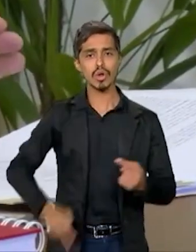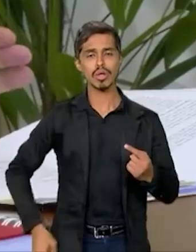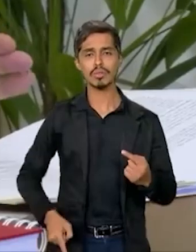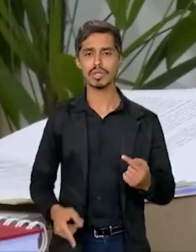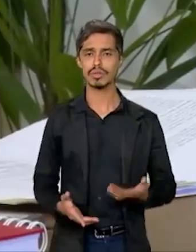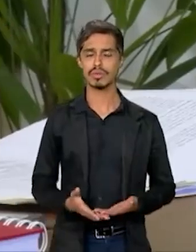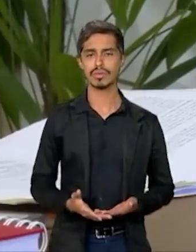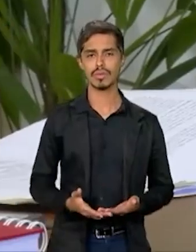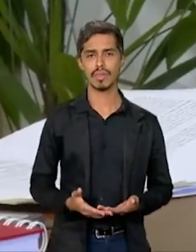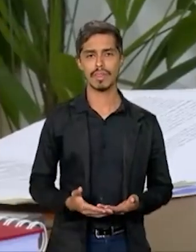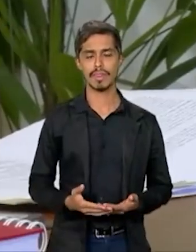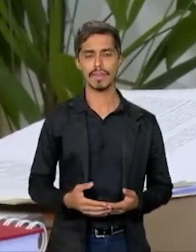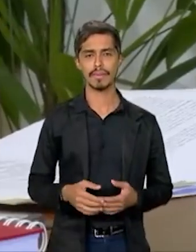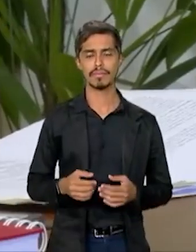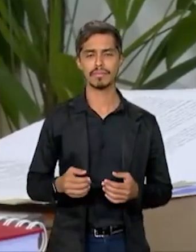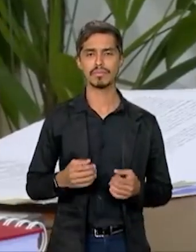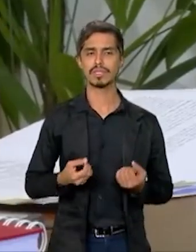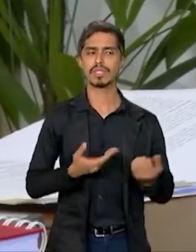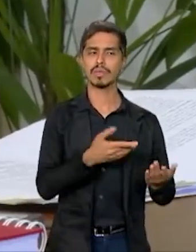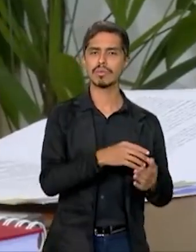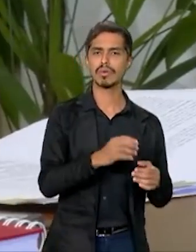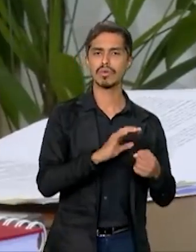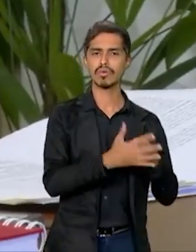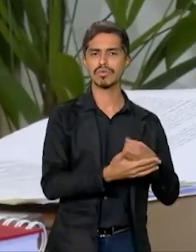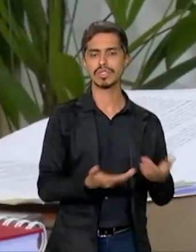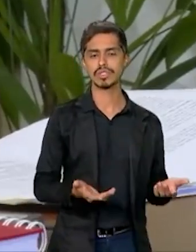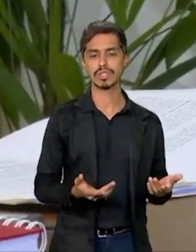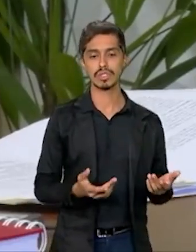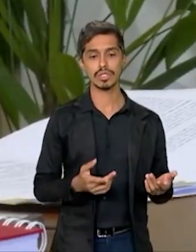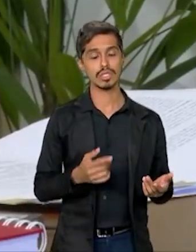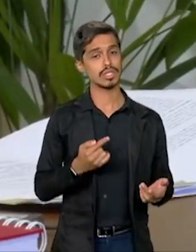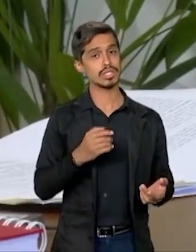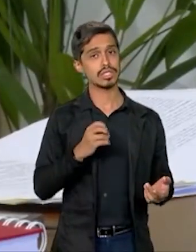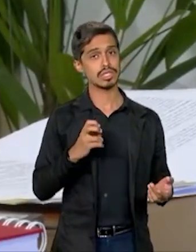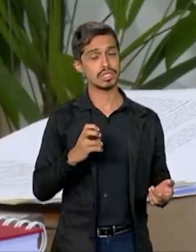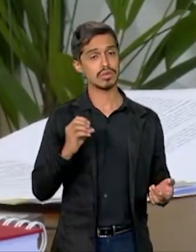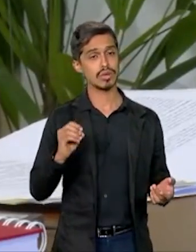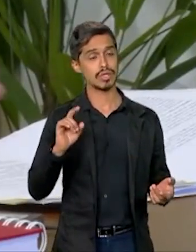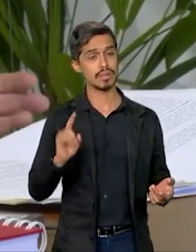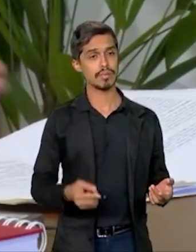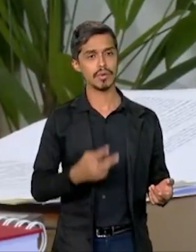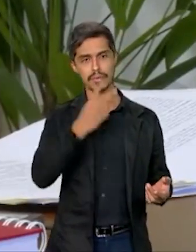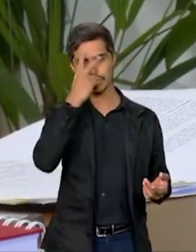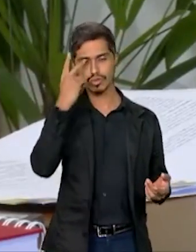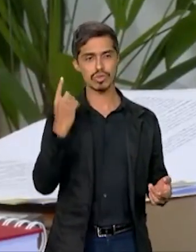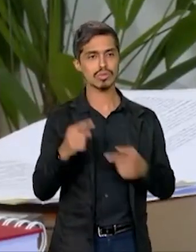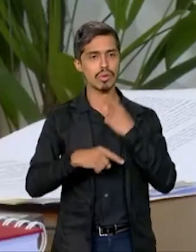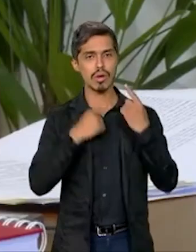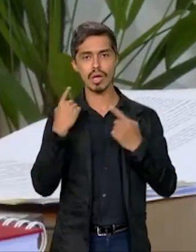para aquela, para o Covid. E teve quase 750 mil pessoas que